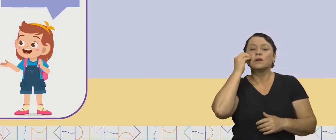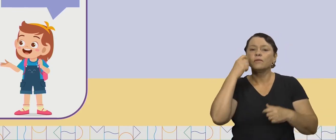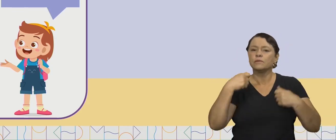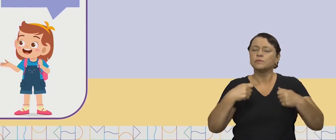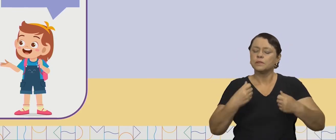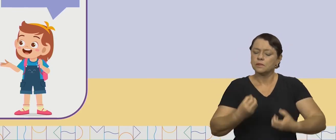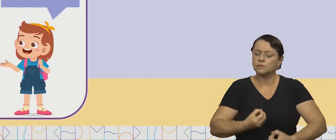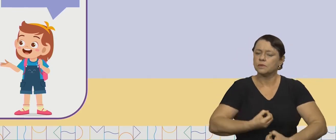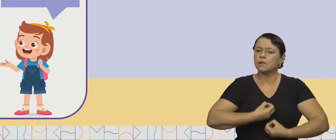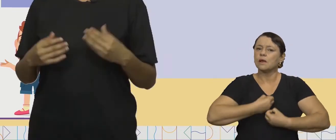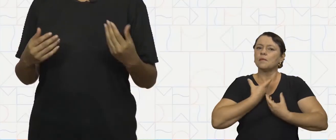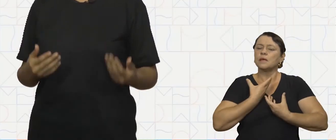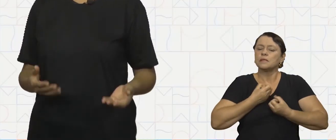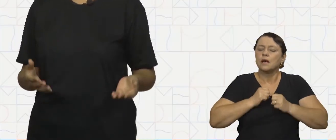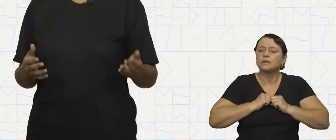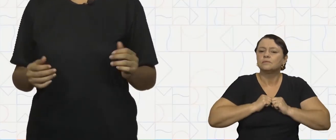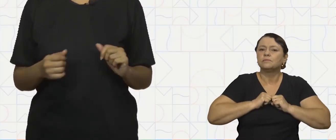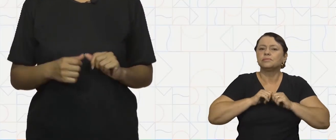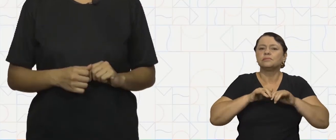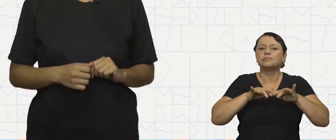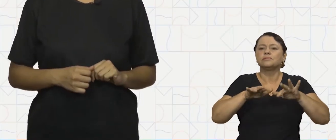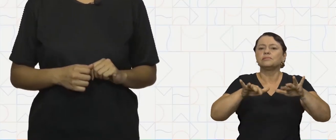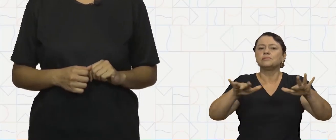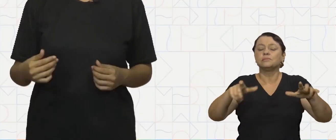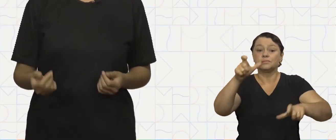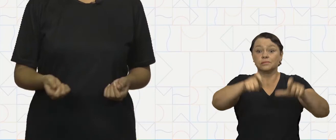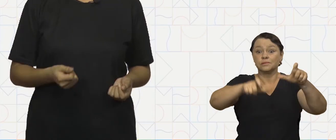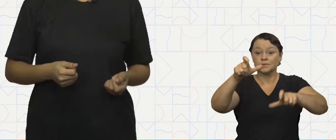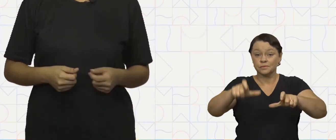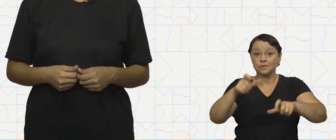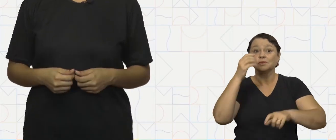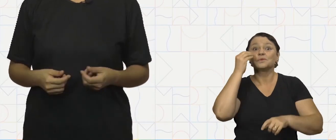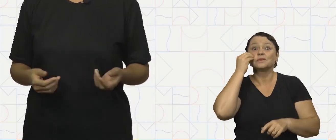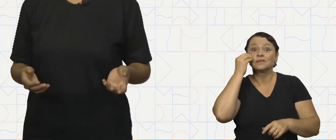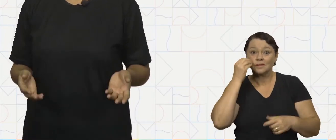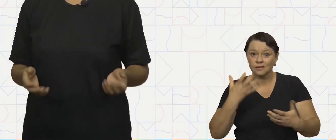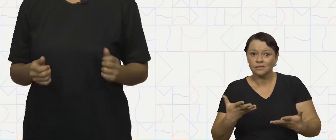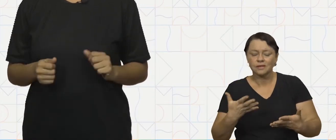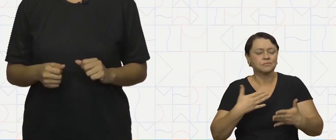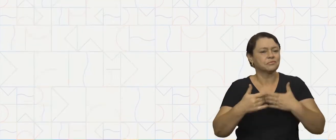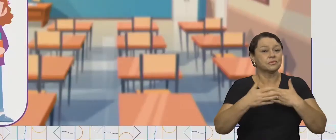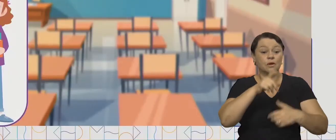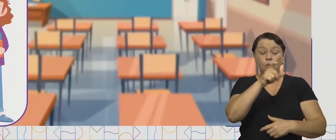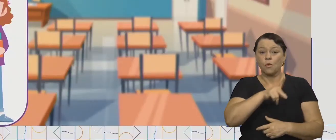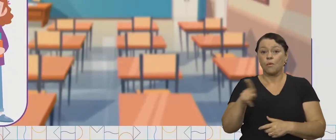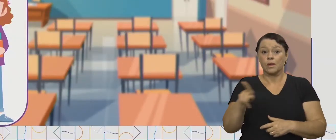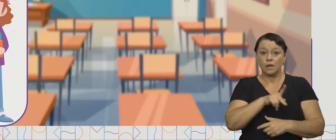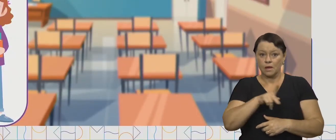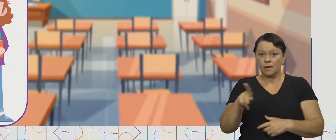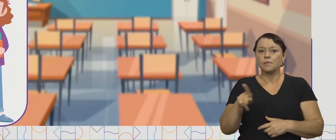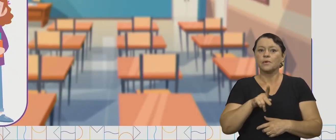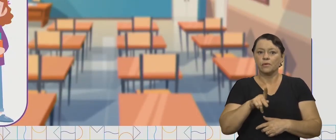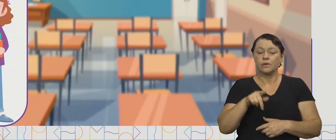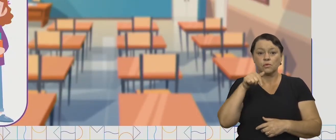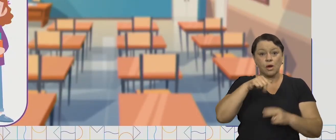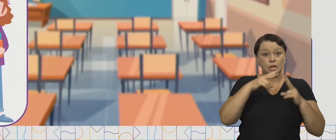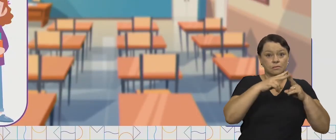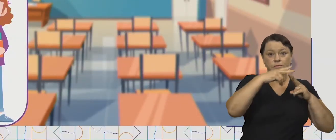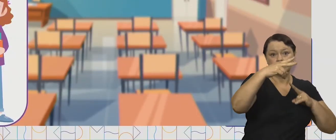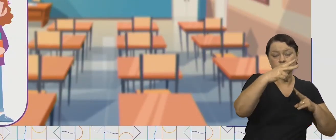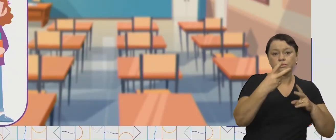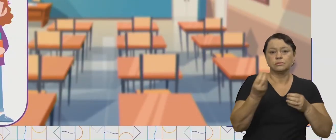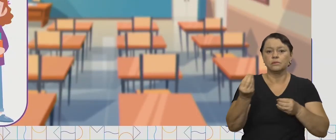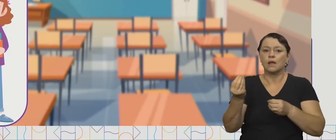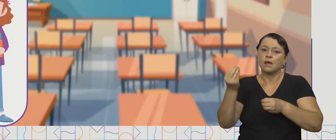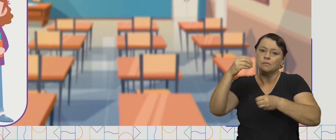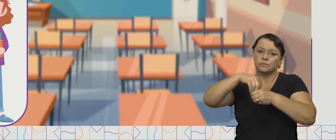mensagem chegue com sucesso para quem escuta atentamente. É o mesmo caso de qualquer professor, aqui pelo digital ou em sala